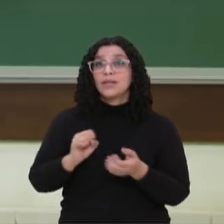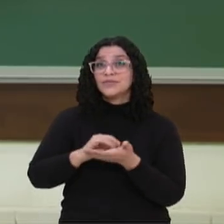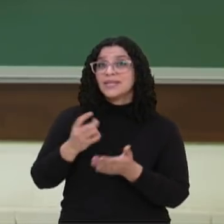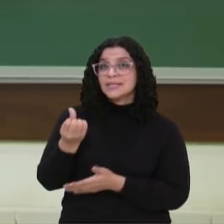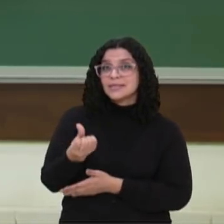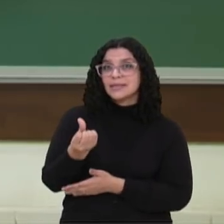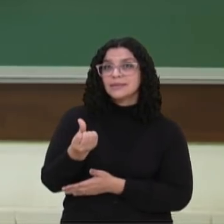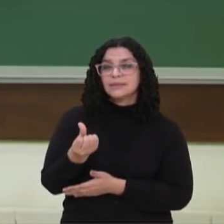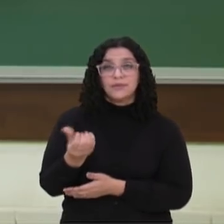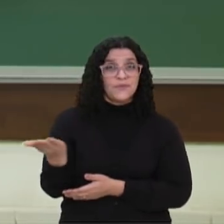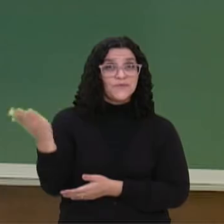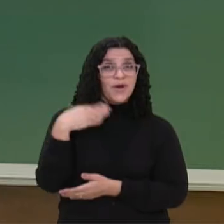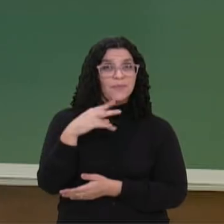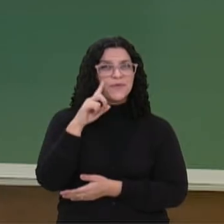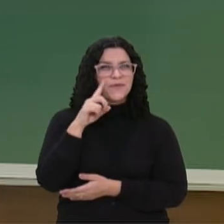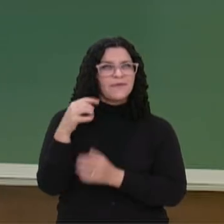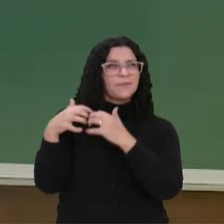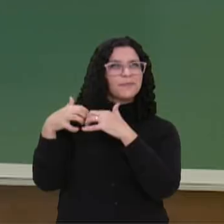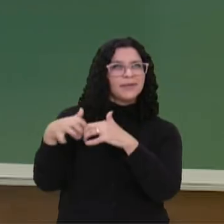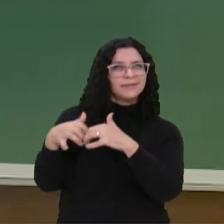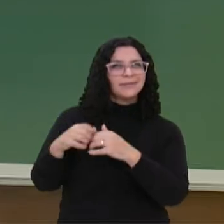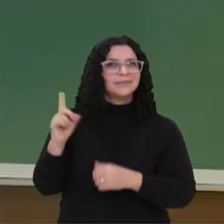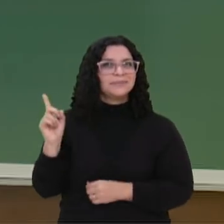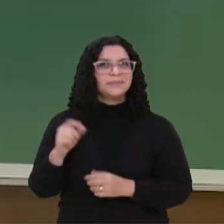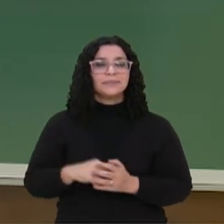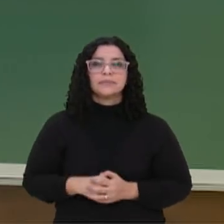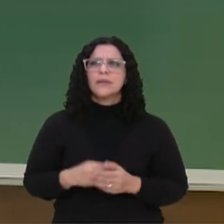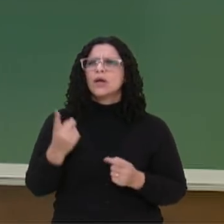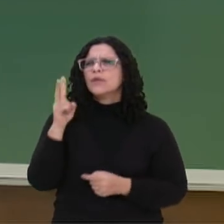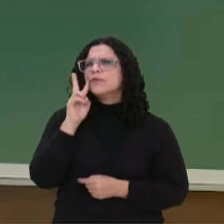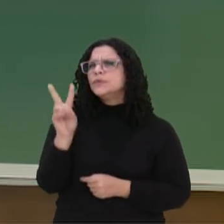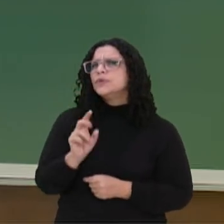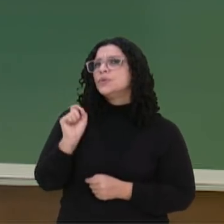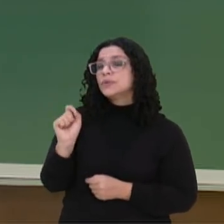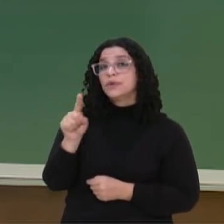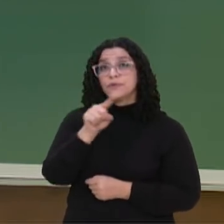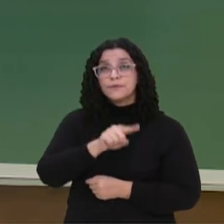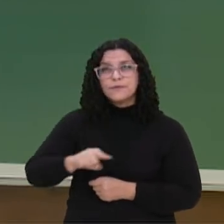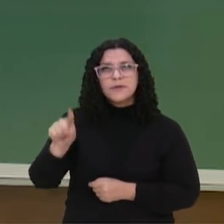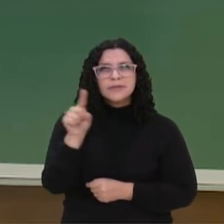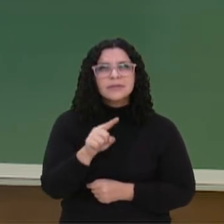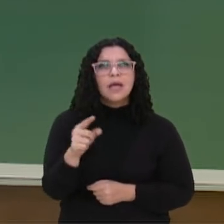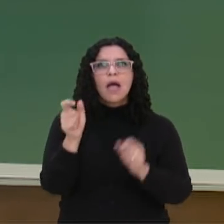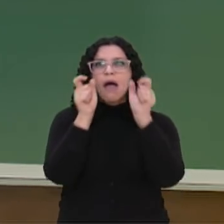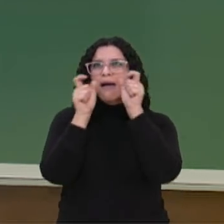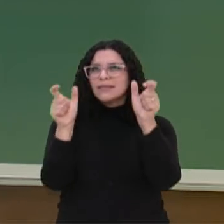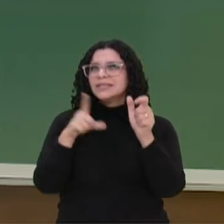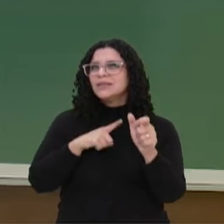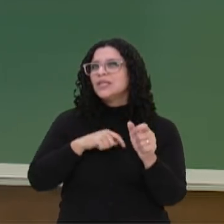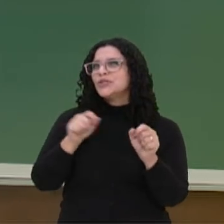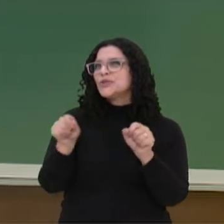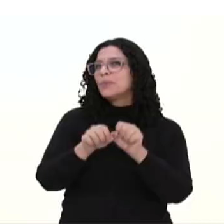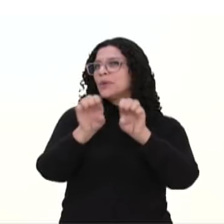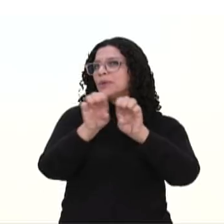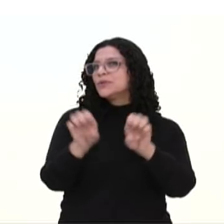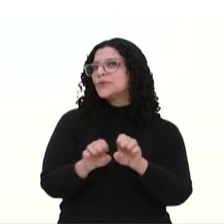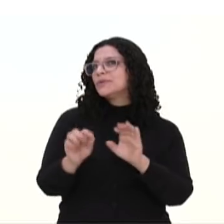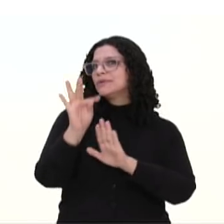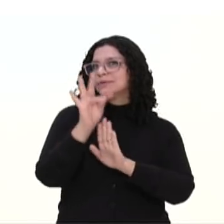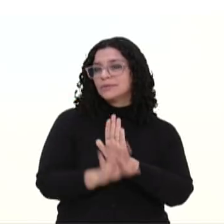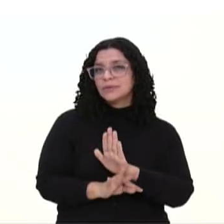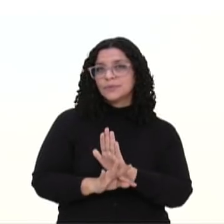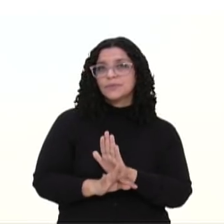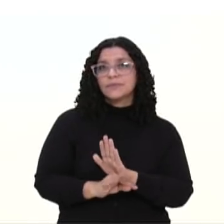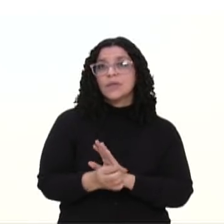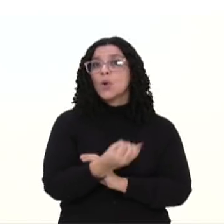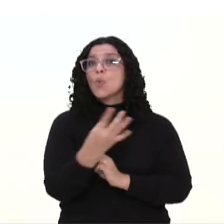Atividade 6. Vamos lá então pensar um pouquinho? Vamos verificar se você atentou para a estrutura do texto.